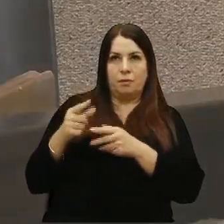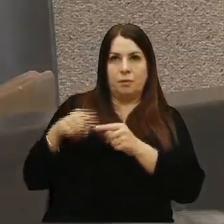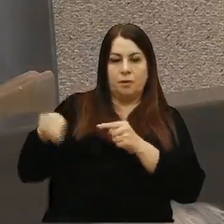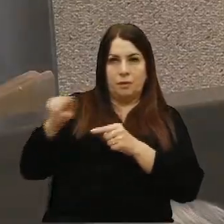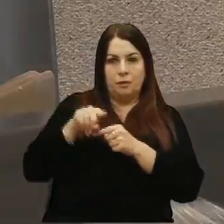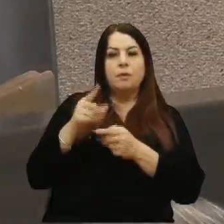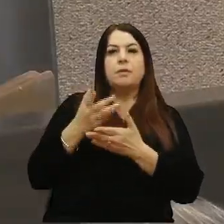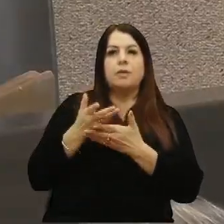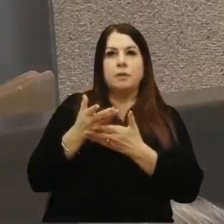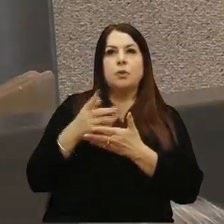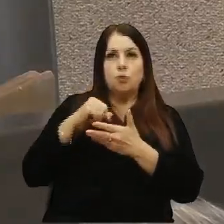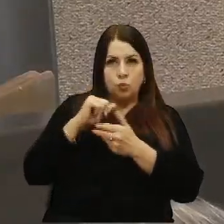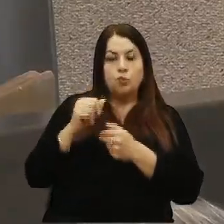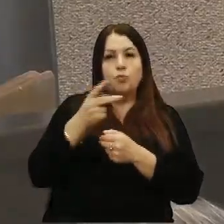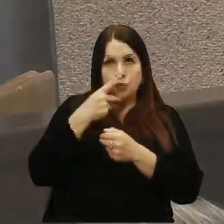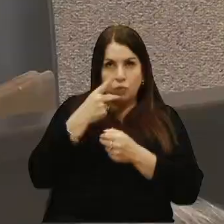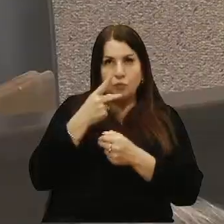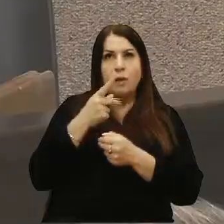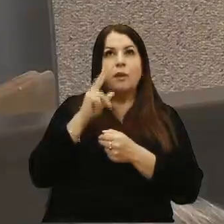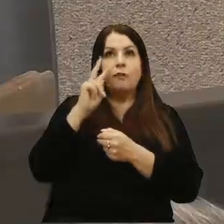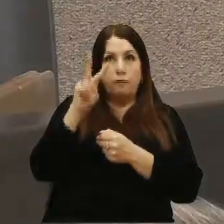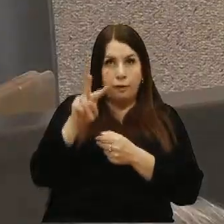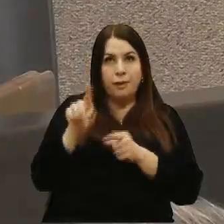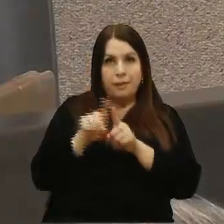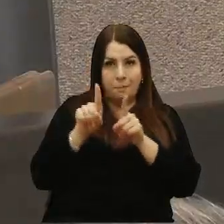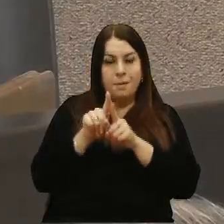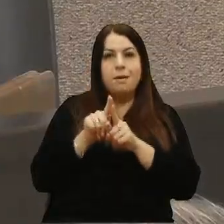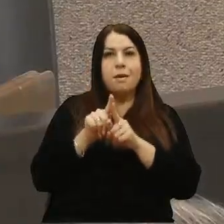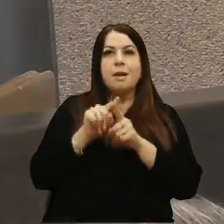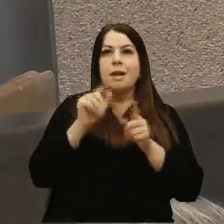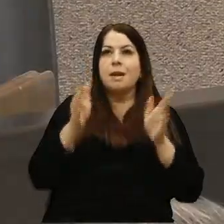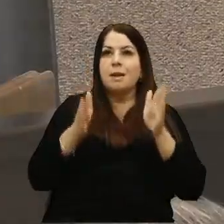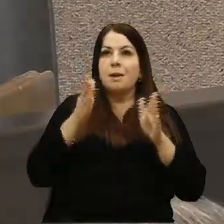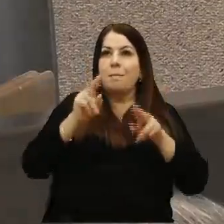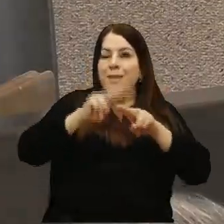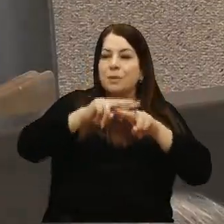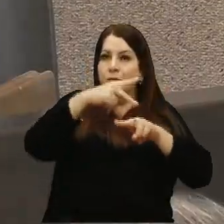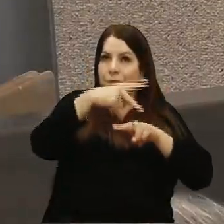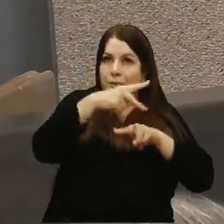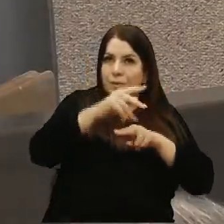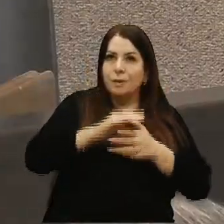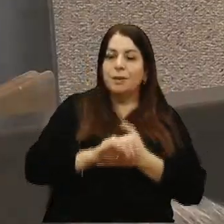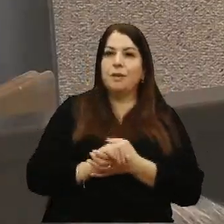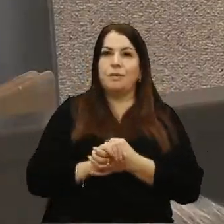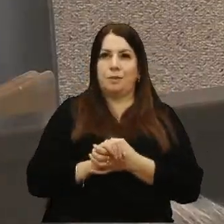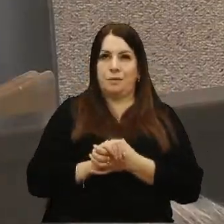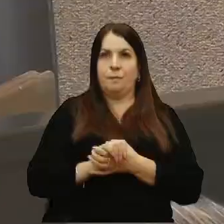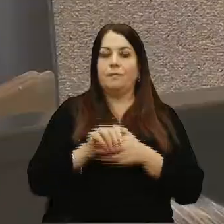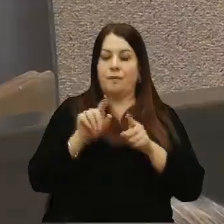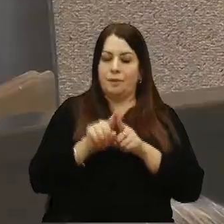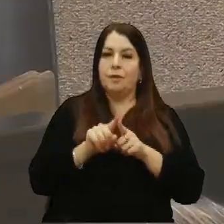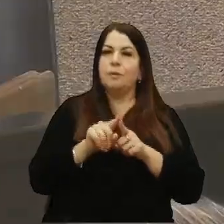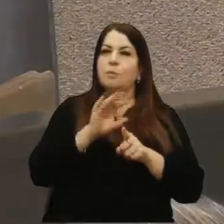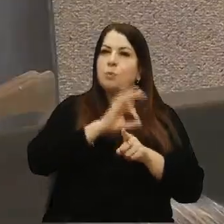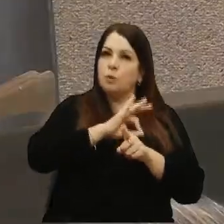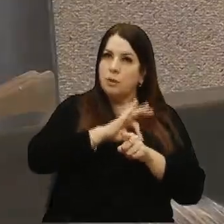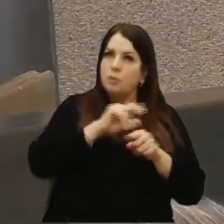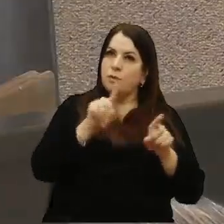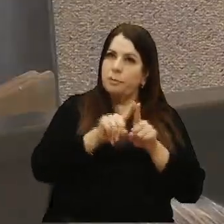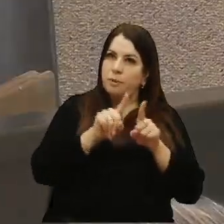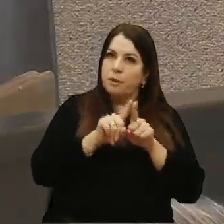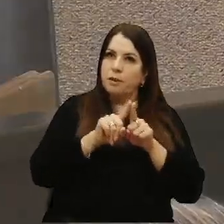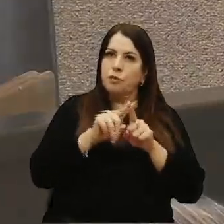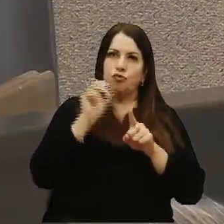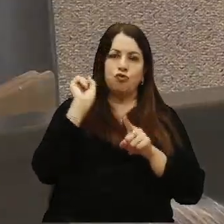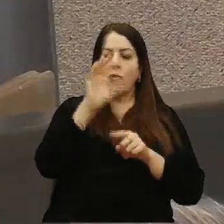né? Diz, e a gente verificou, inclusive, durante a prisão dele, tudo o que eles fizeram com aqueles policiais, inclusive